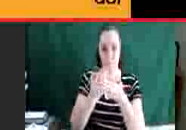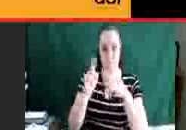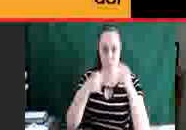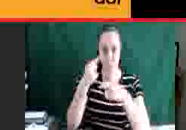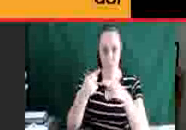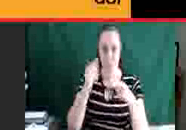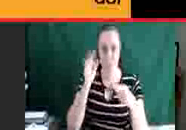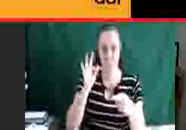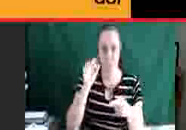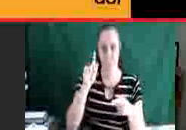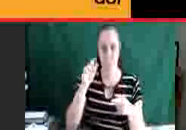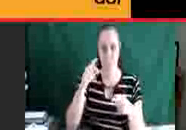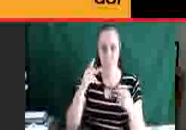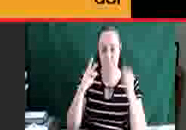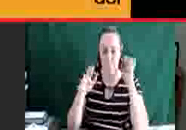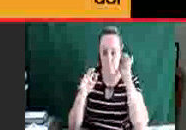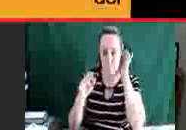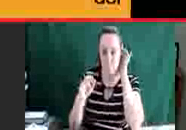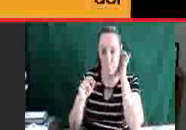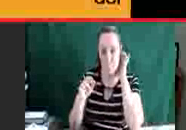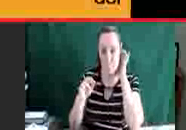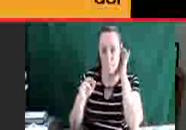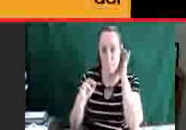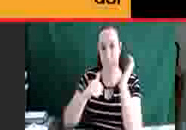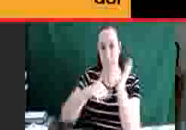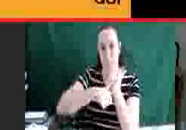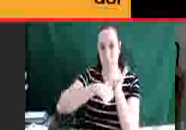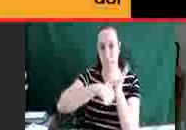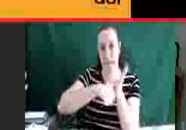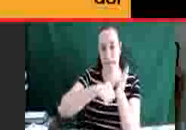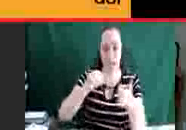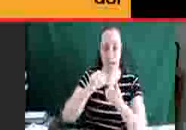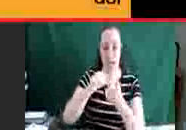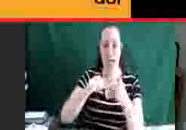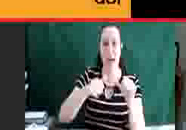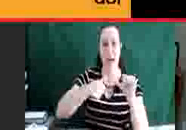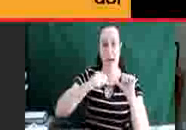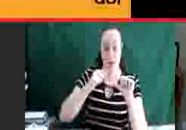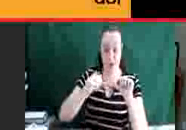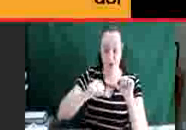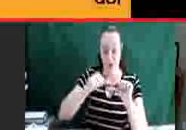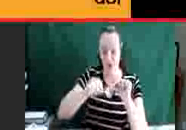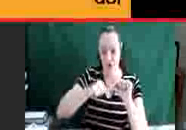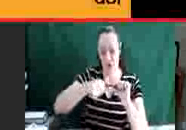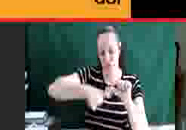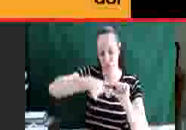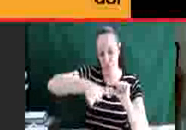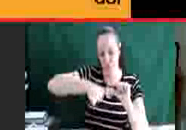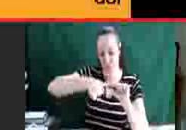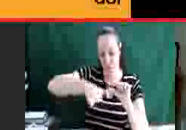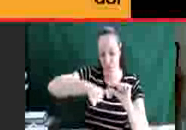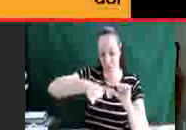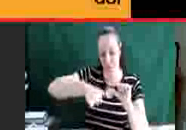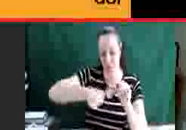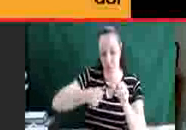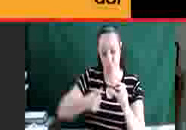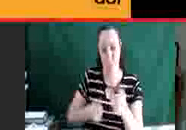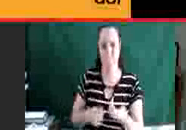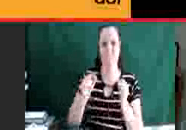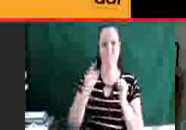onde você faz uma análise forense num pendrive. Só que assim, eu não sei se vai dar tempo aí